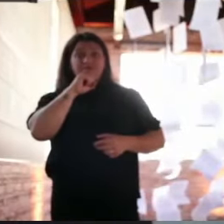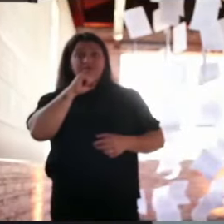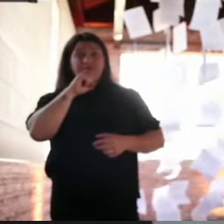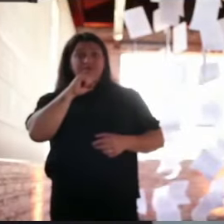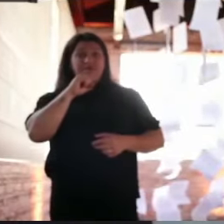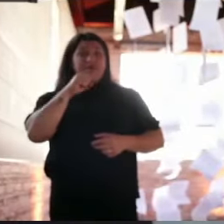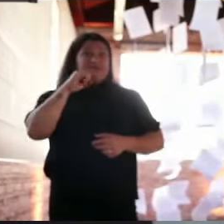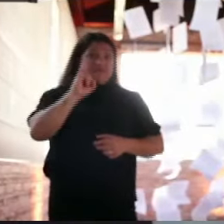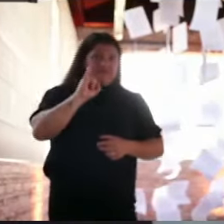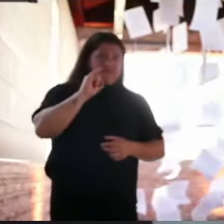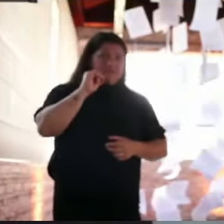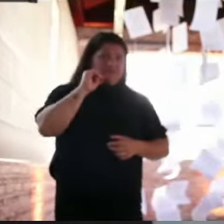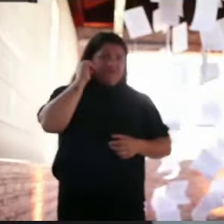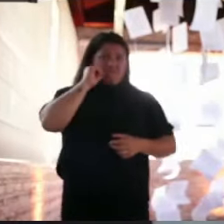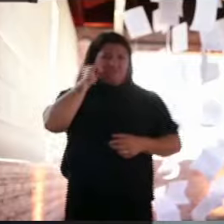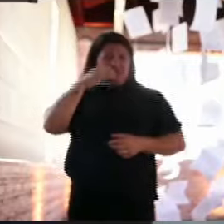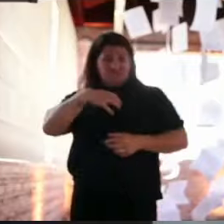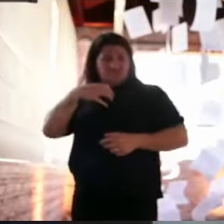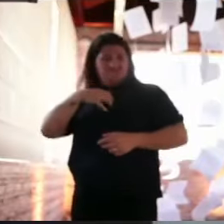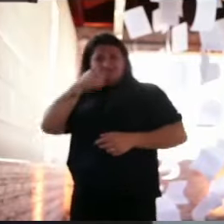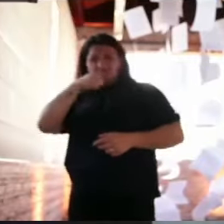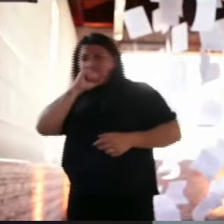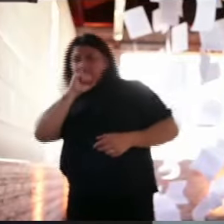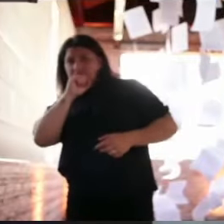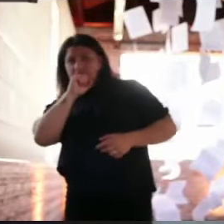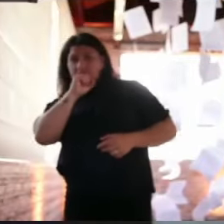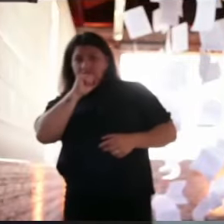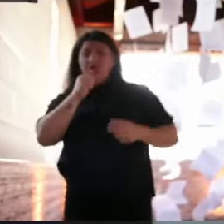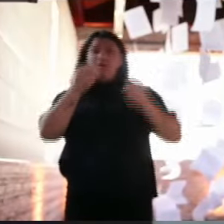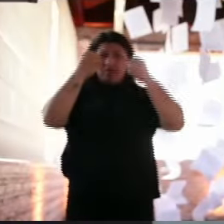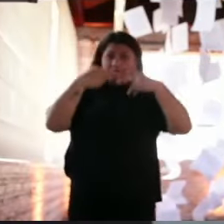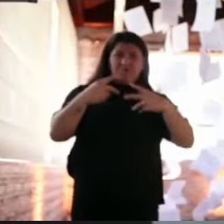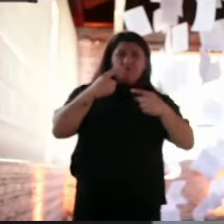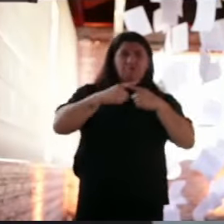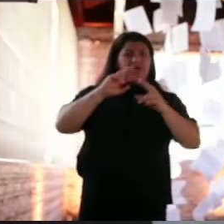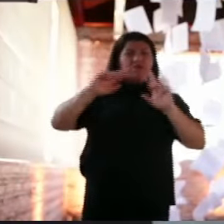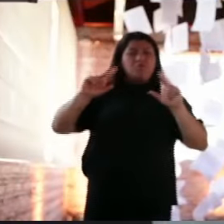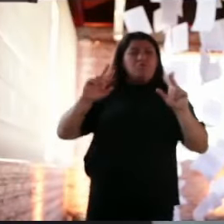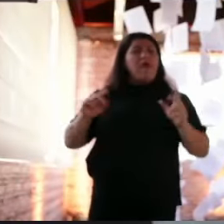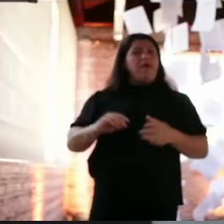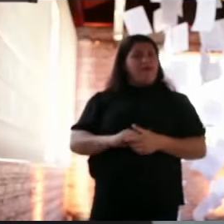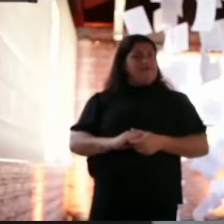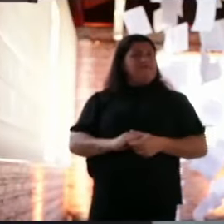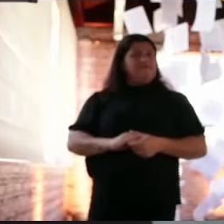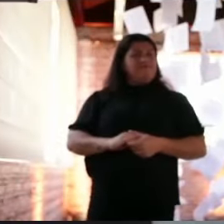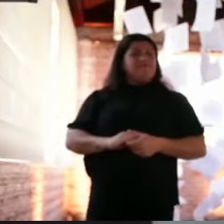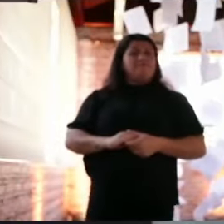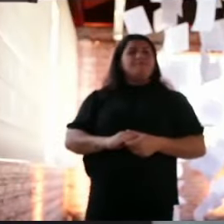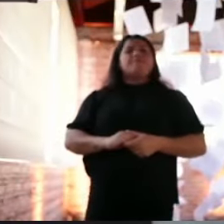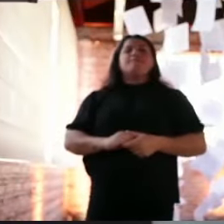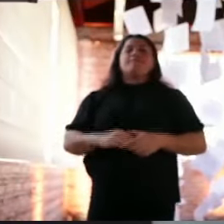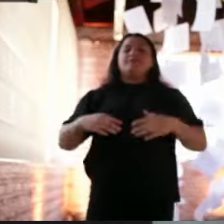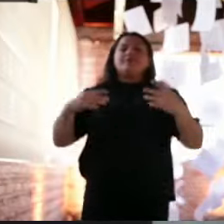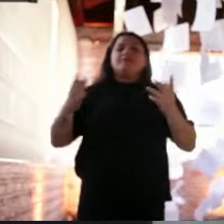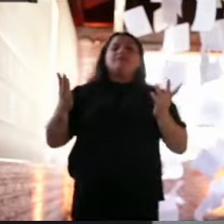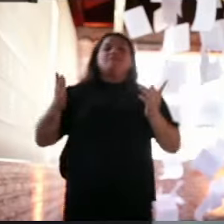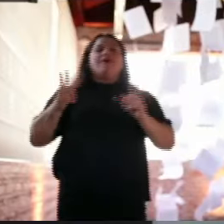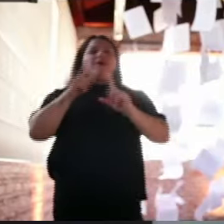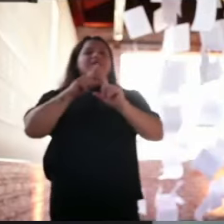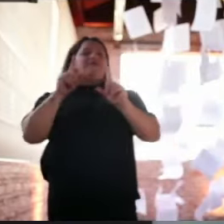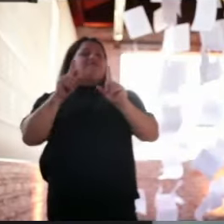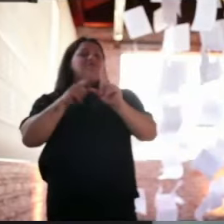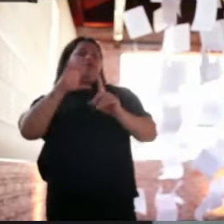se alguém acha que mulher é mãe por instinto eu posso explicar porque não é mas não só se acha que a maternidade é uma questão estual amor